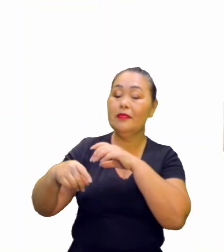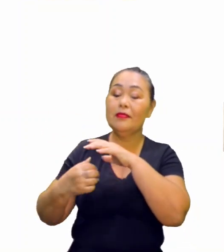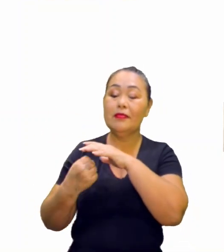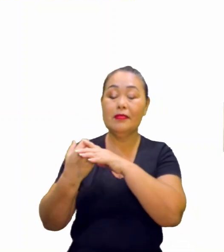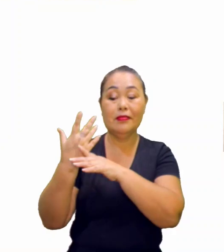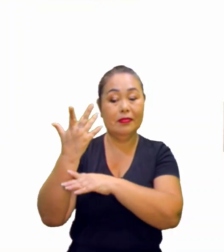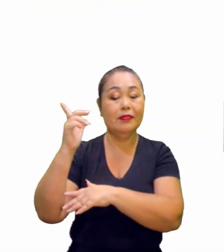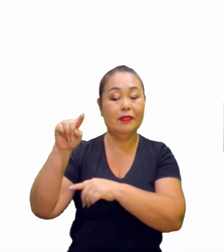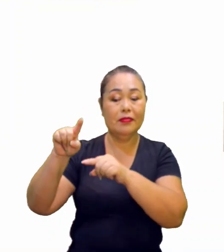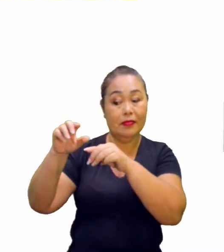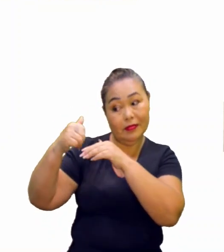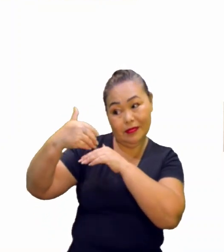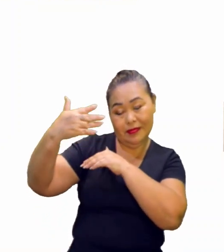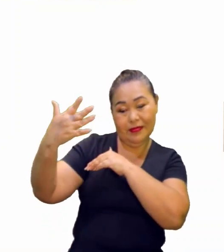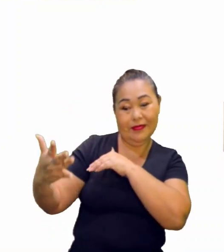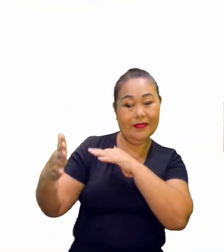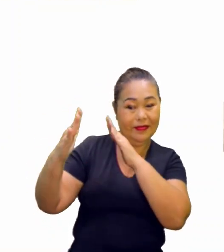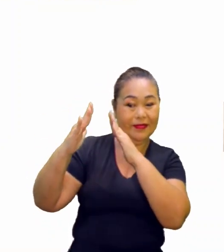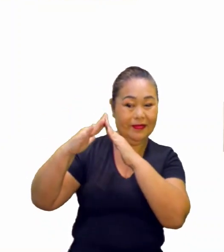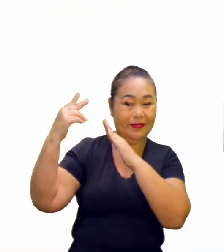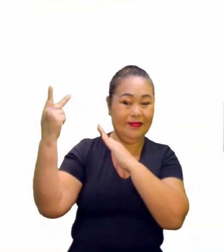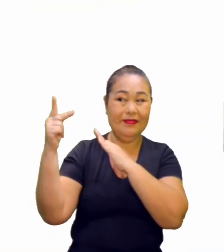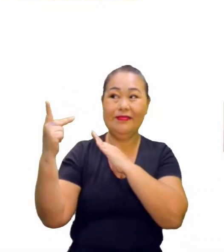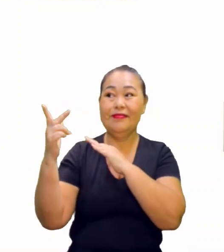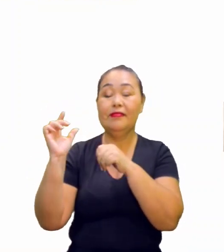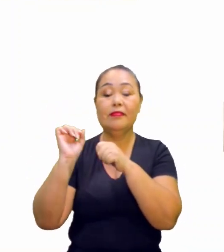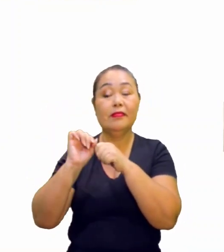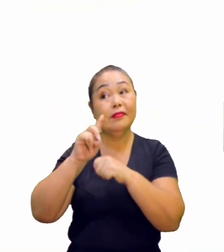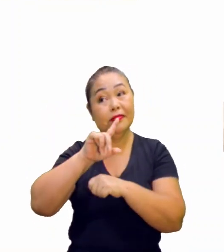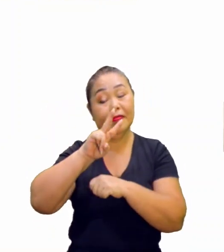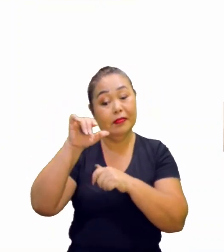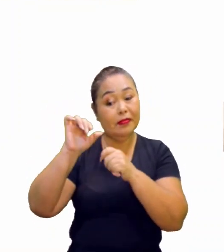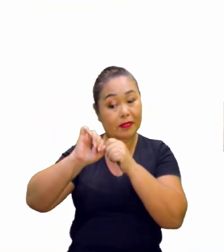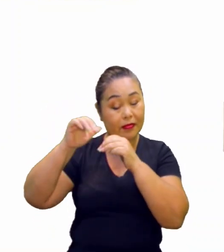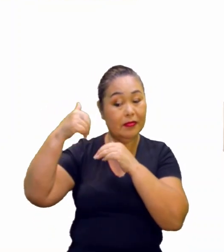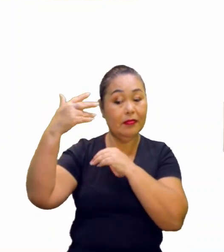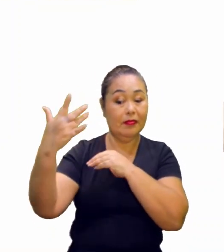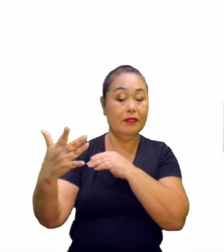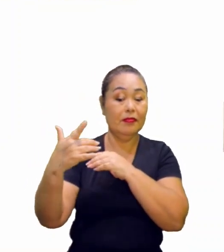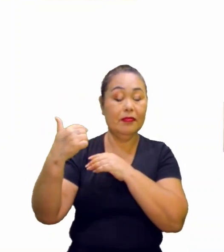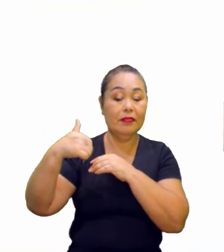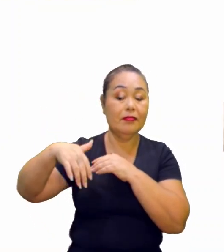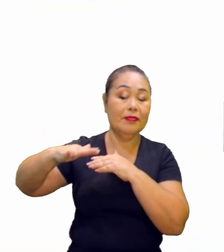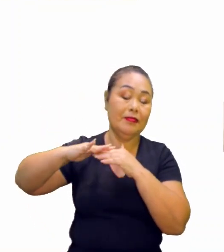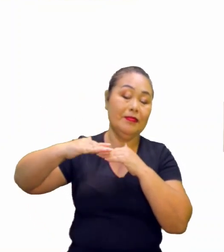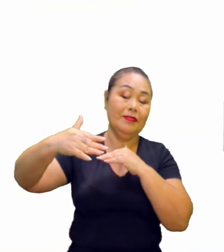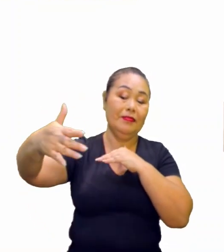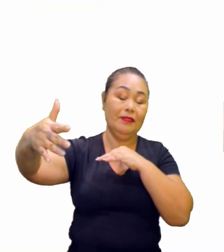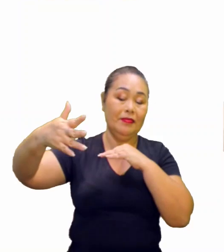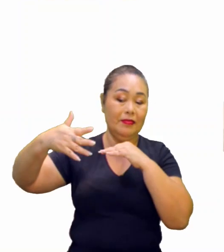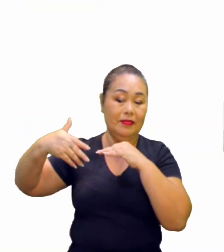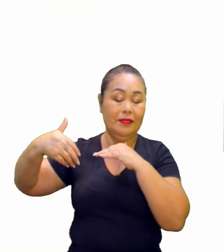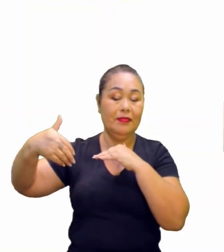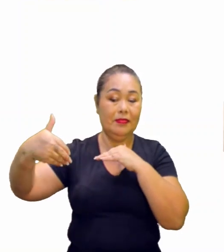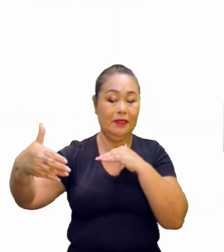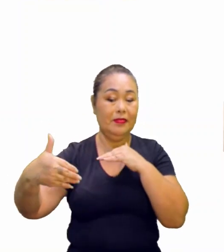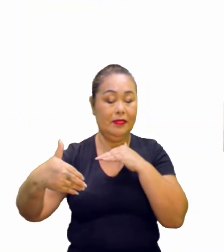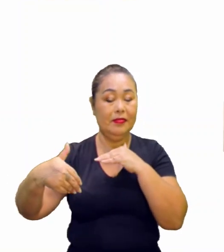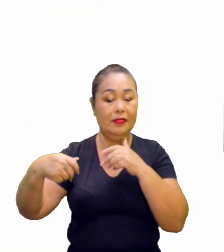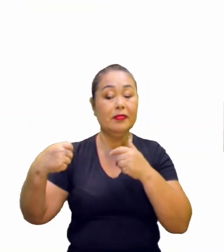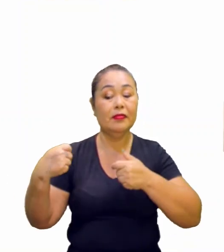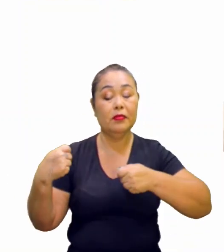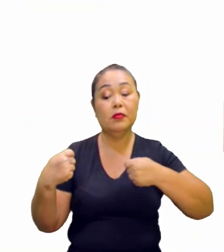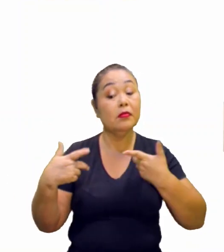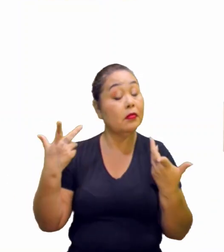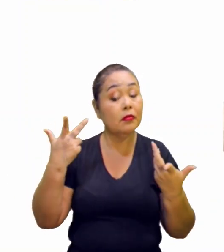ela tem um quintal agroflorestal na casa dela. Vai para lá, para o fundo da casa, e quando na casa em que eu cresci, que eu não